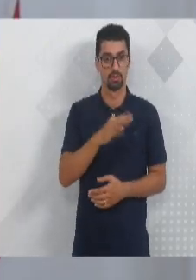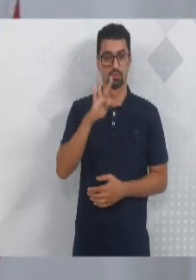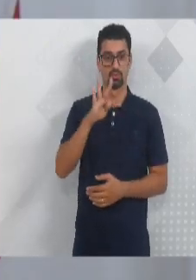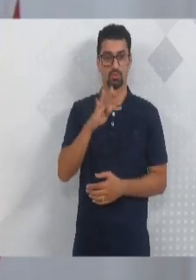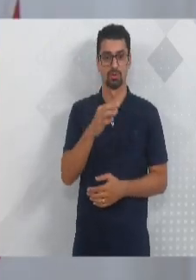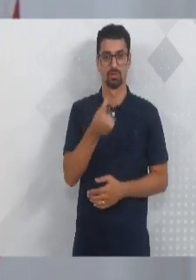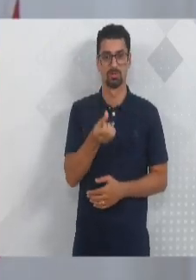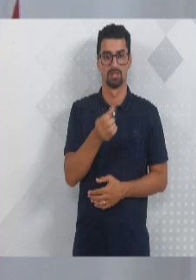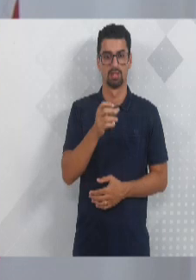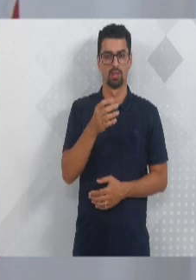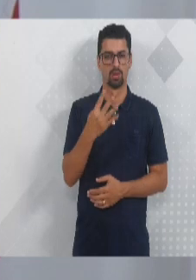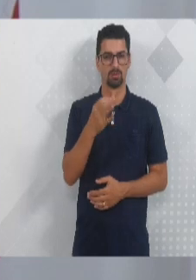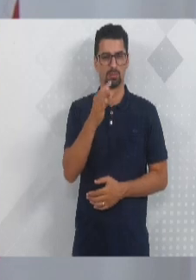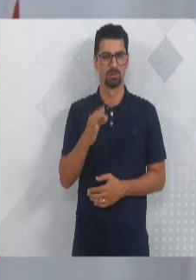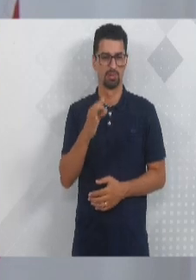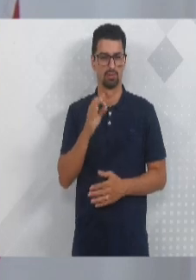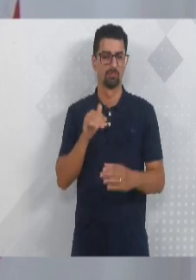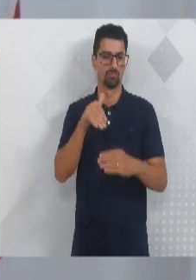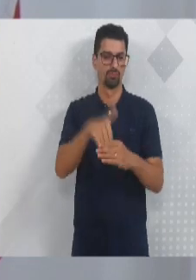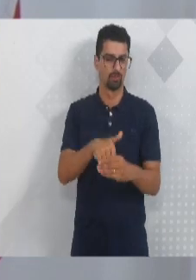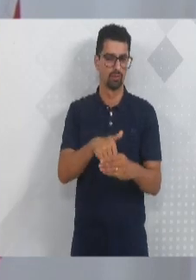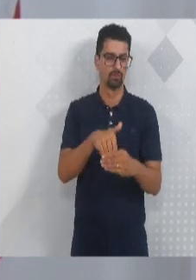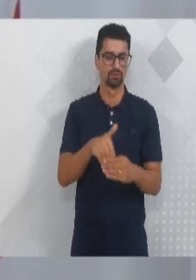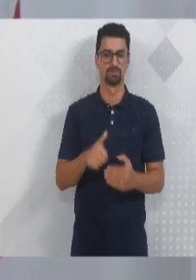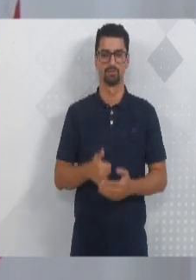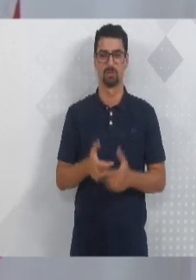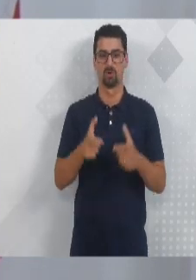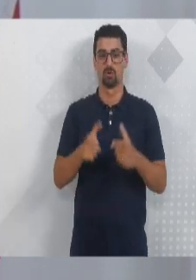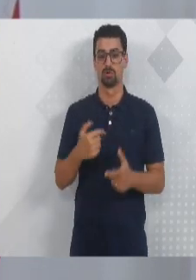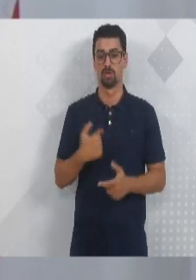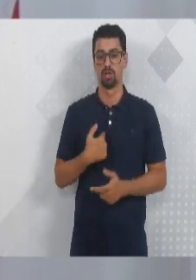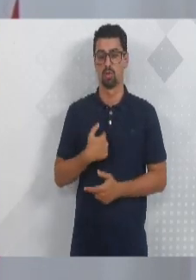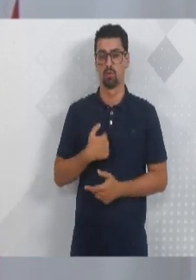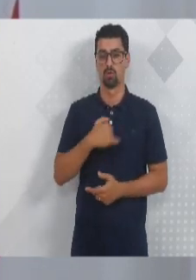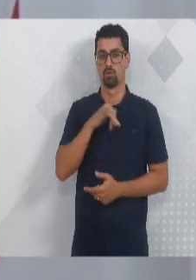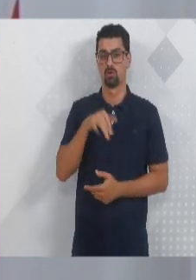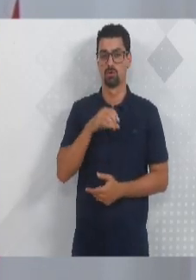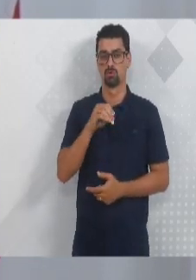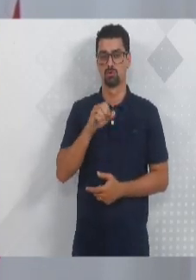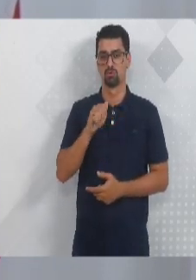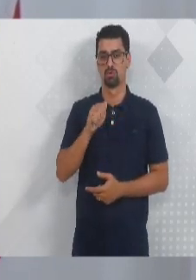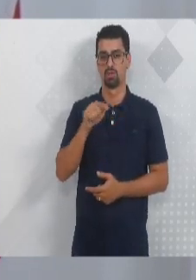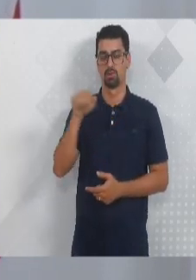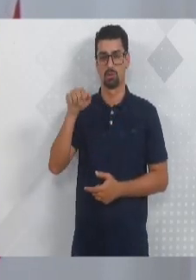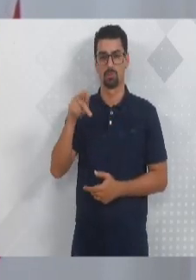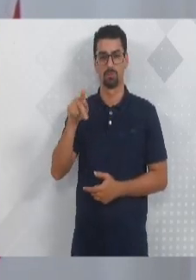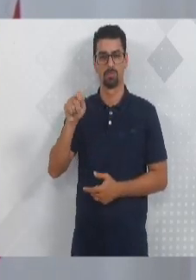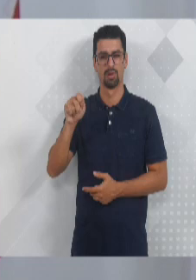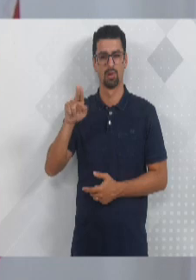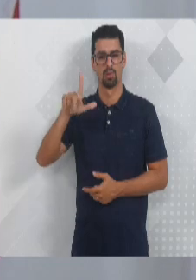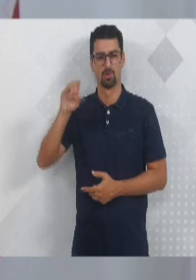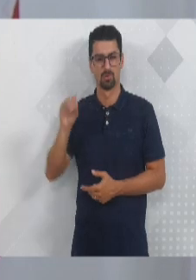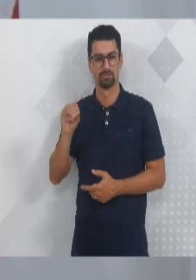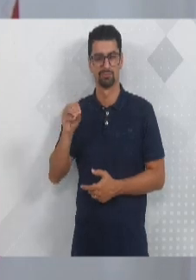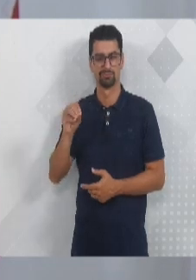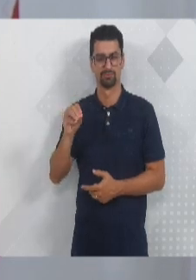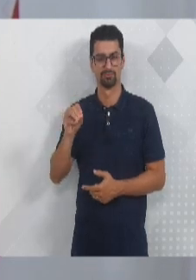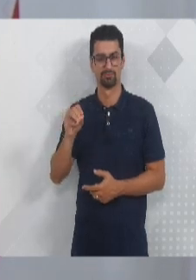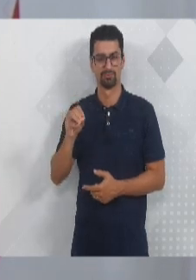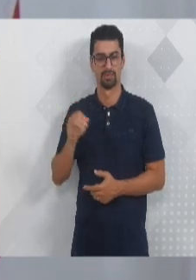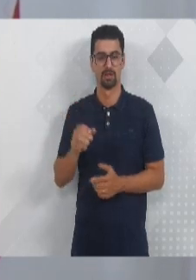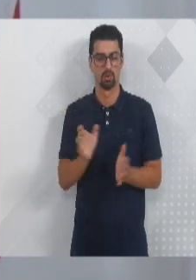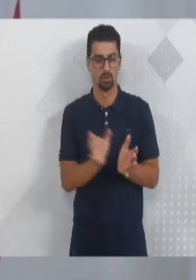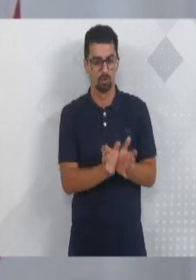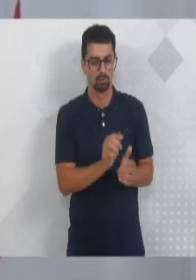64% dos votos onde eu João Paulo juntamente com a equipe de